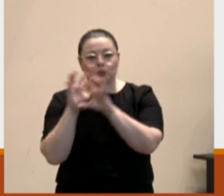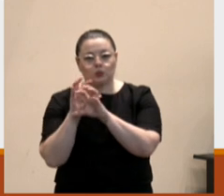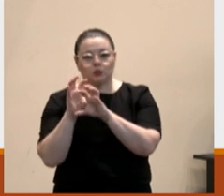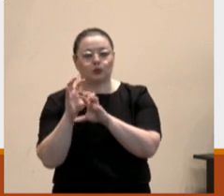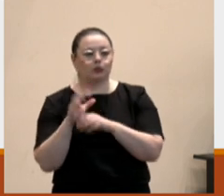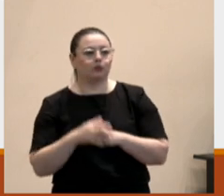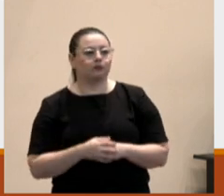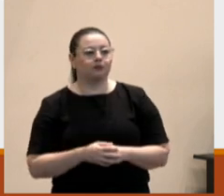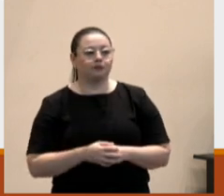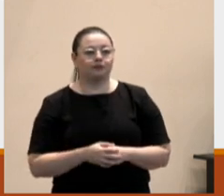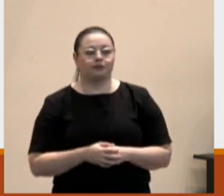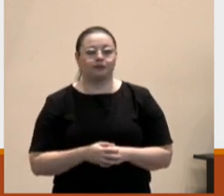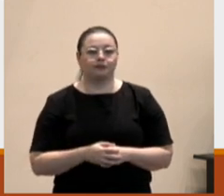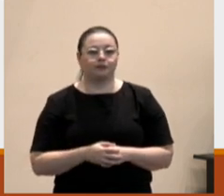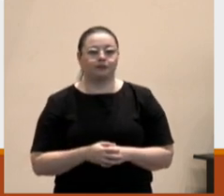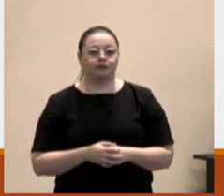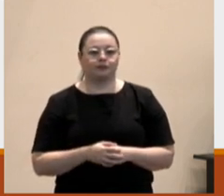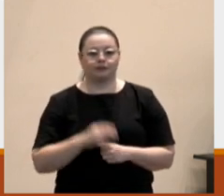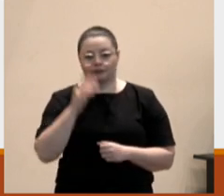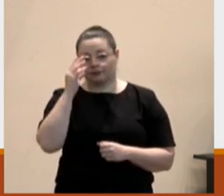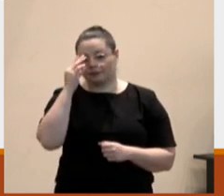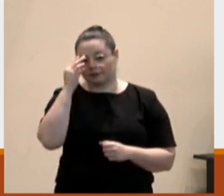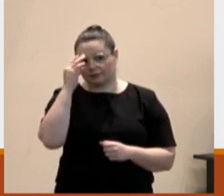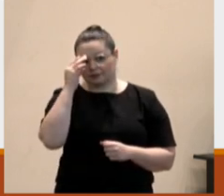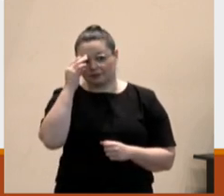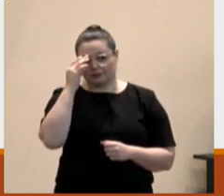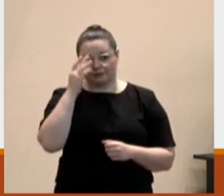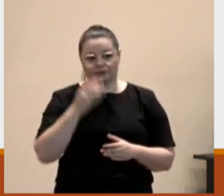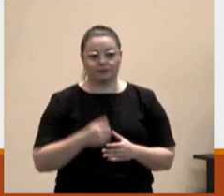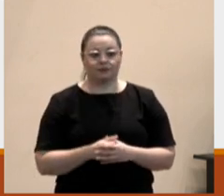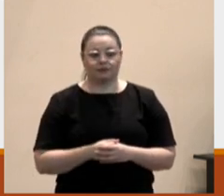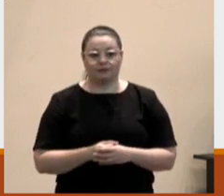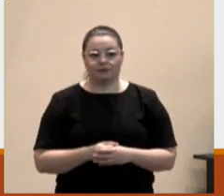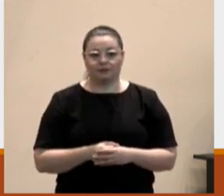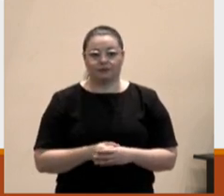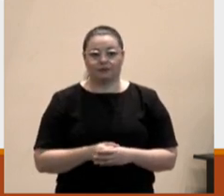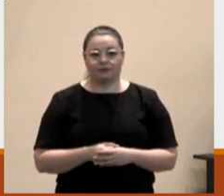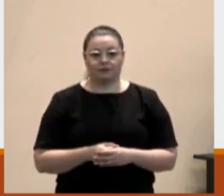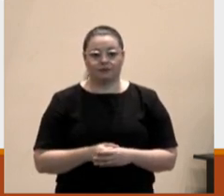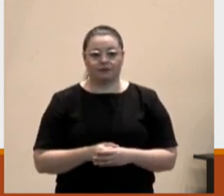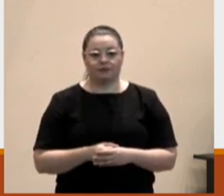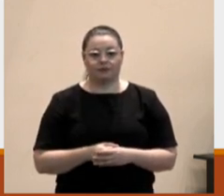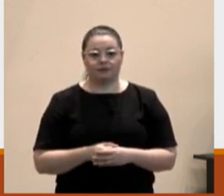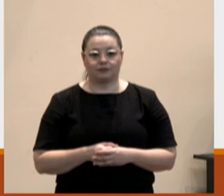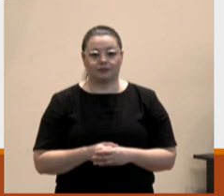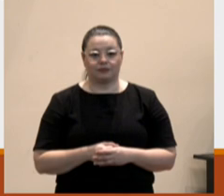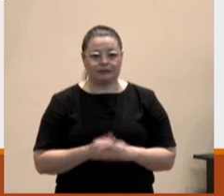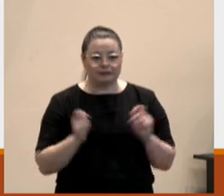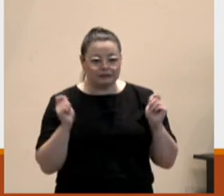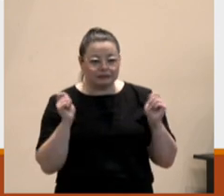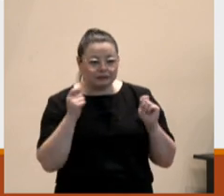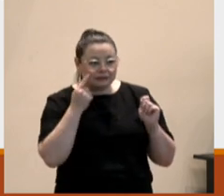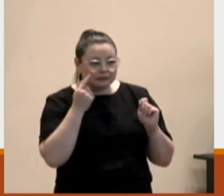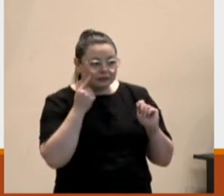ou não? Aí vocês têm que analisar, assim, no olho, né?